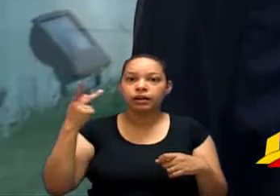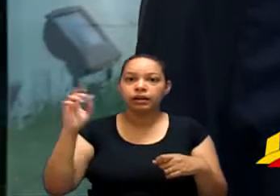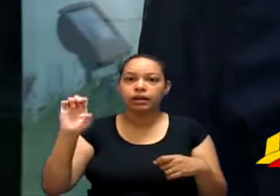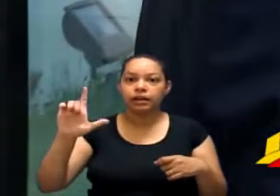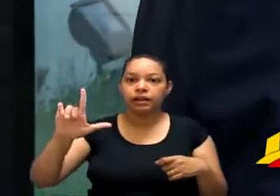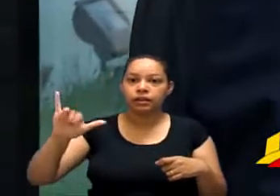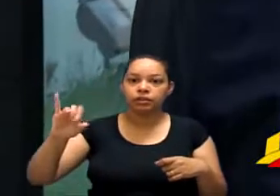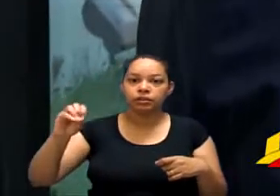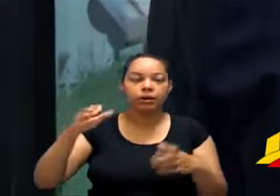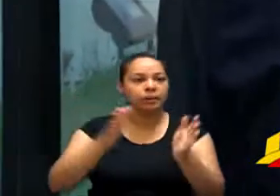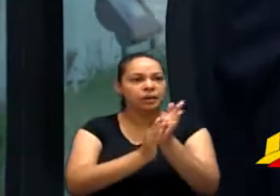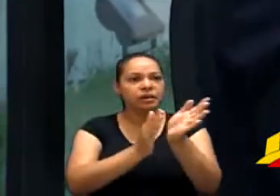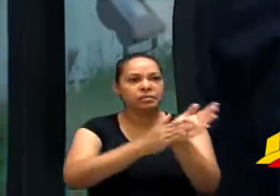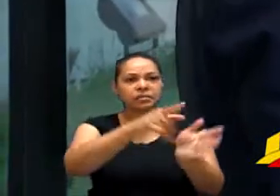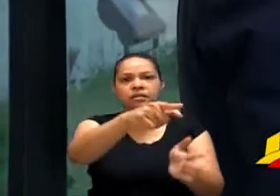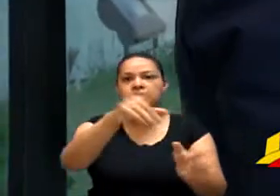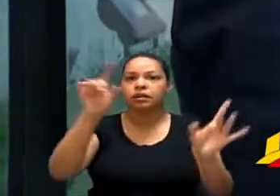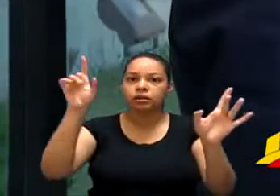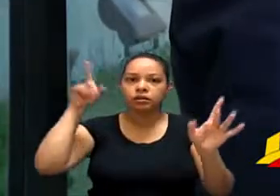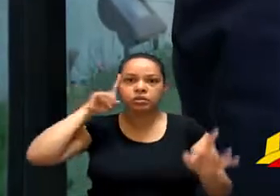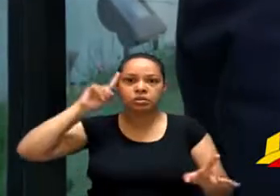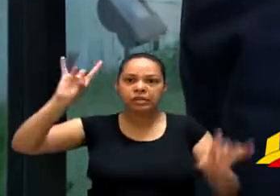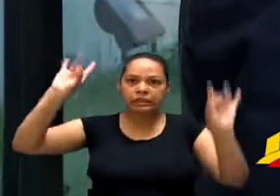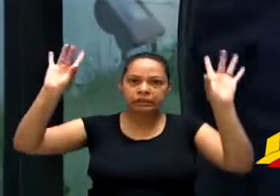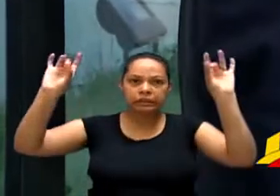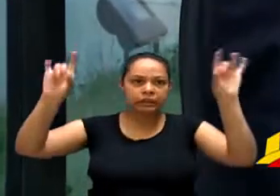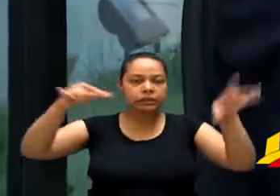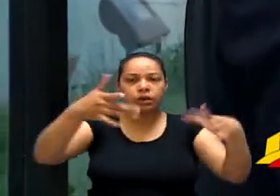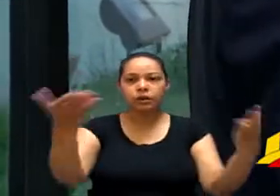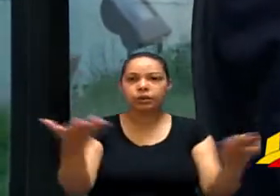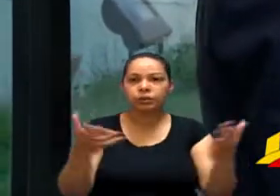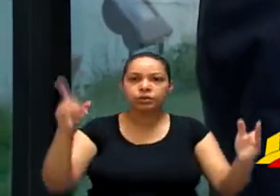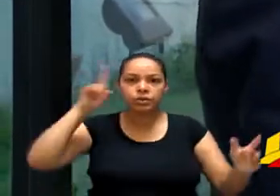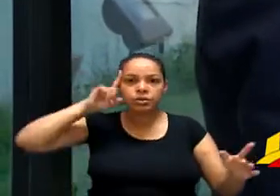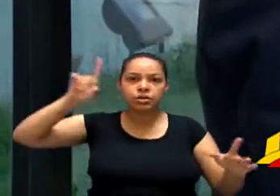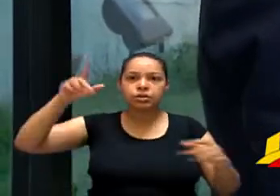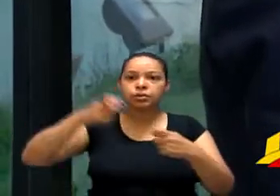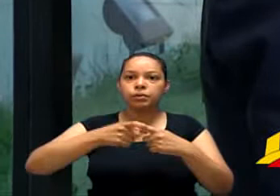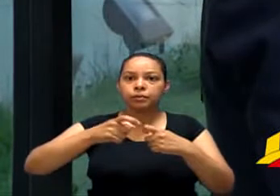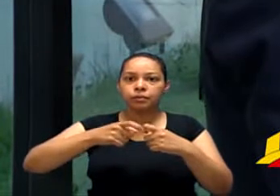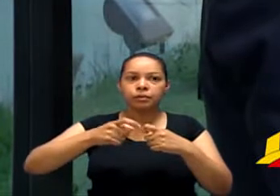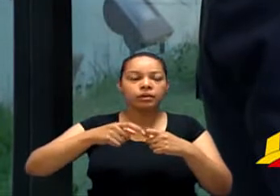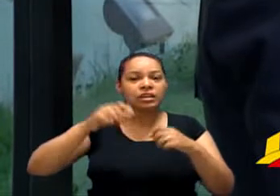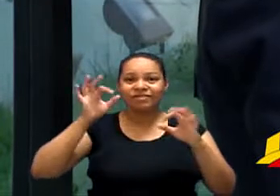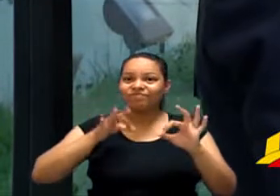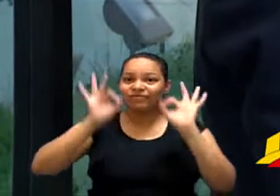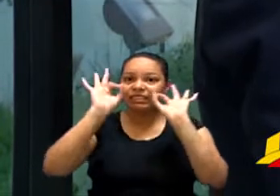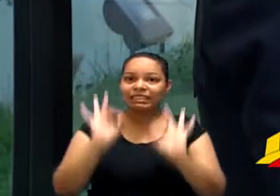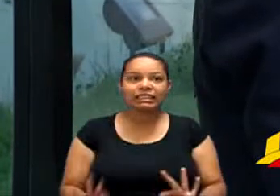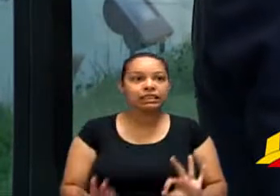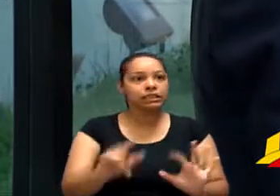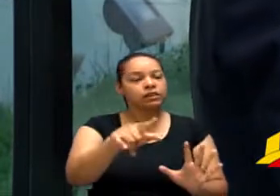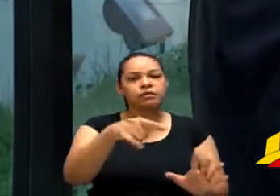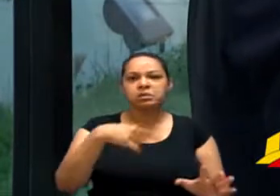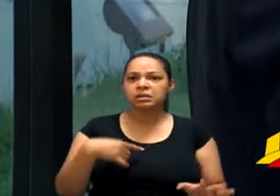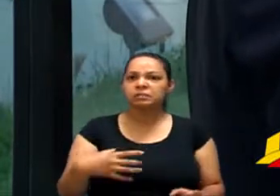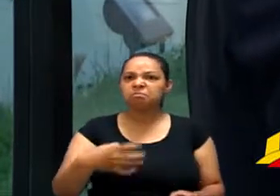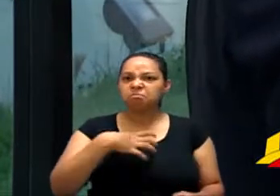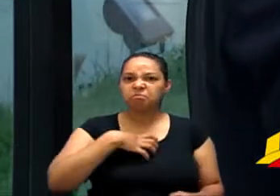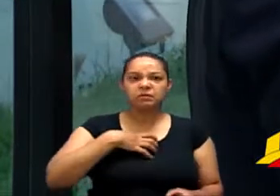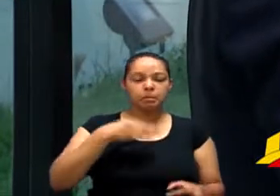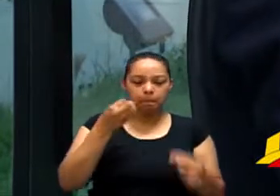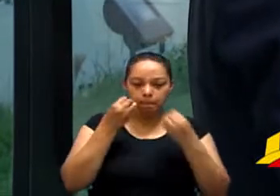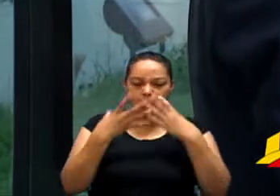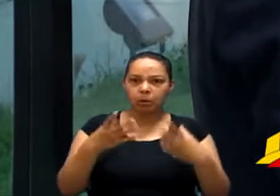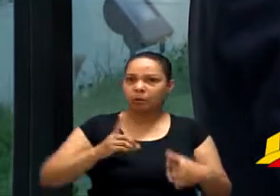parabéns viu velho eu acho eu acho não eu tenho Com certeza que tem algumas profissões que é um dom que Deus nos